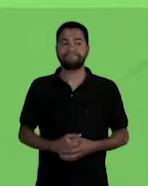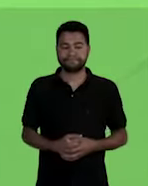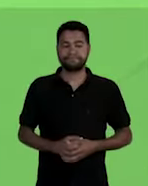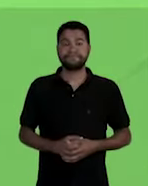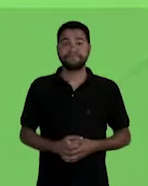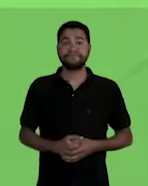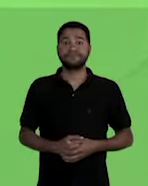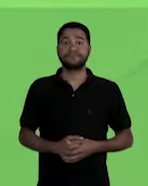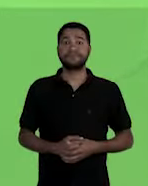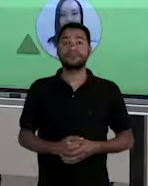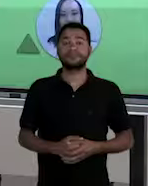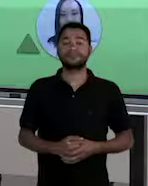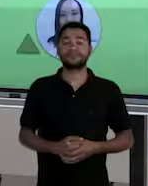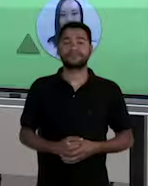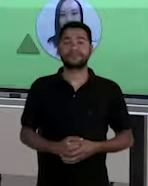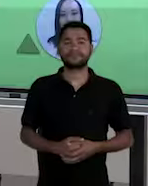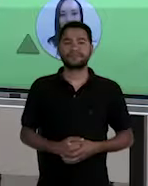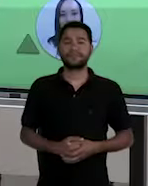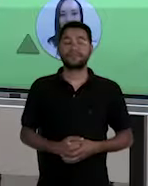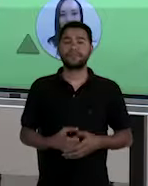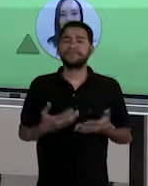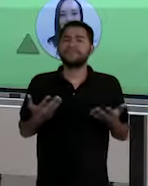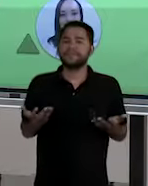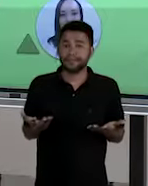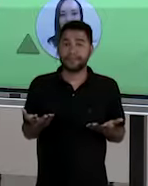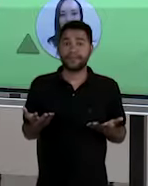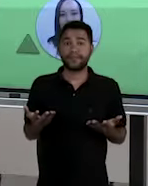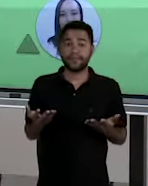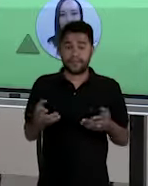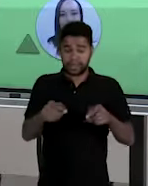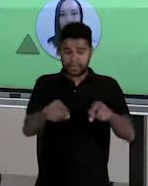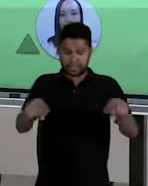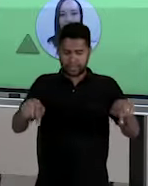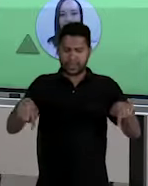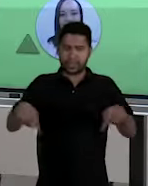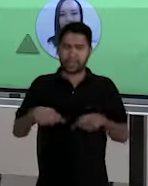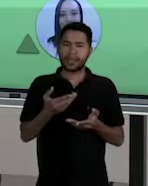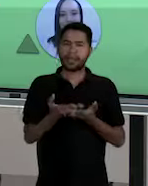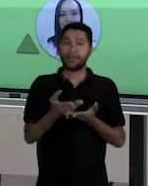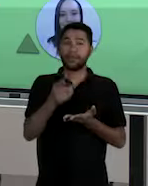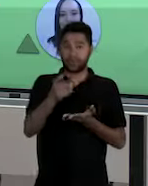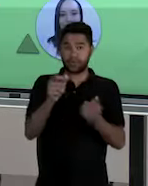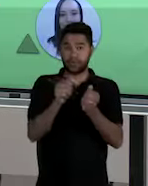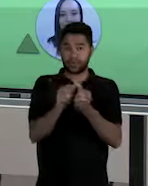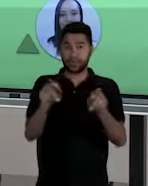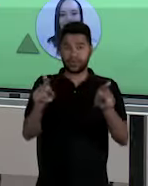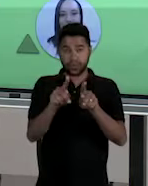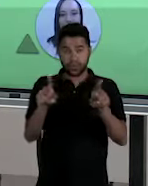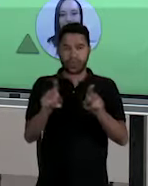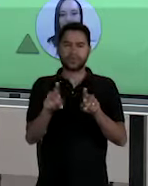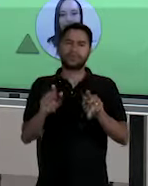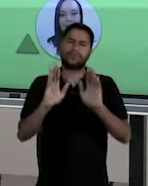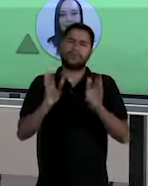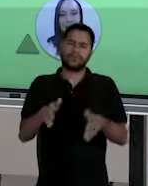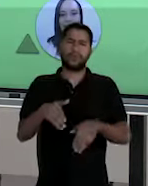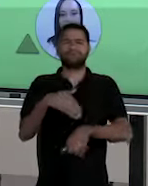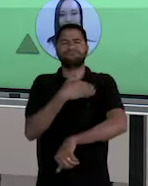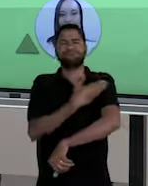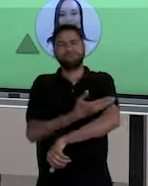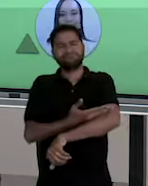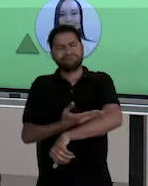térmicas, aplicações. Porque em sala de aula com seu professor, você já conheceu